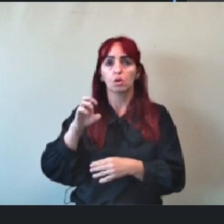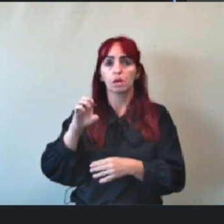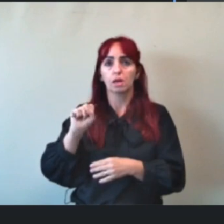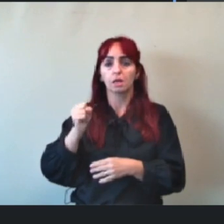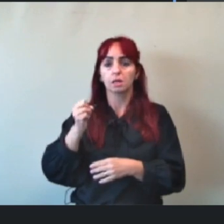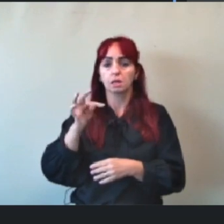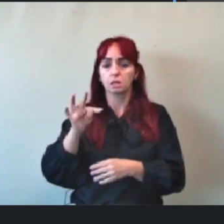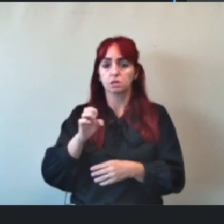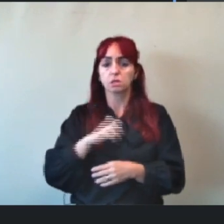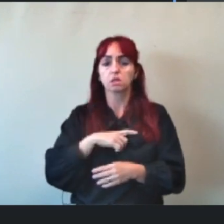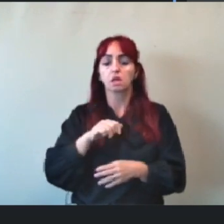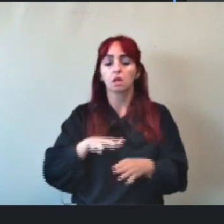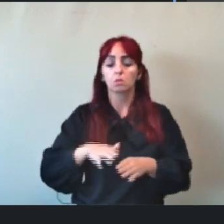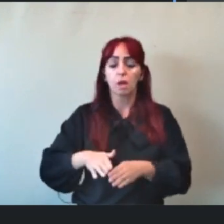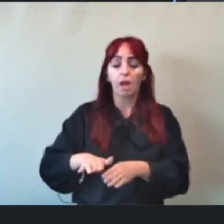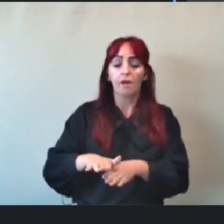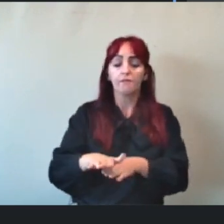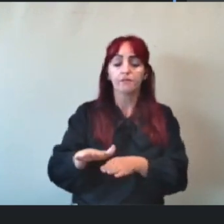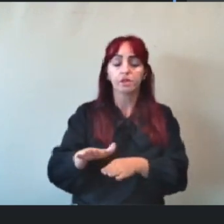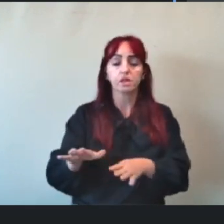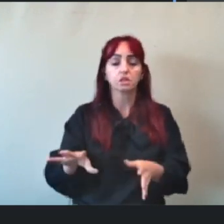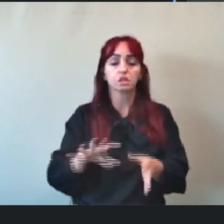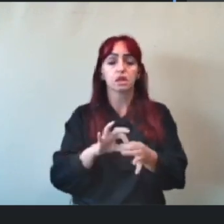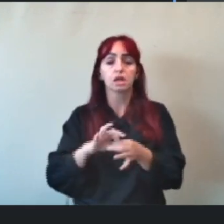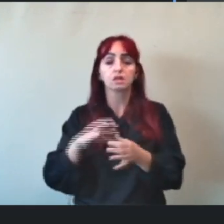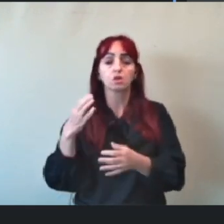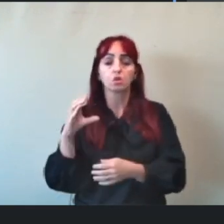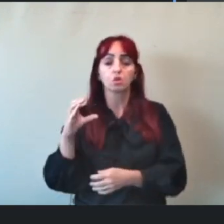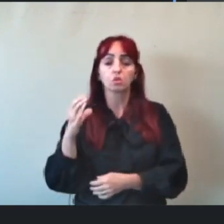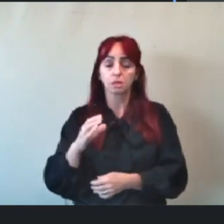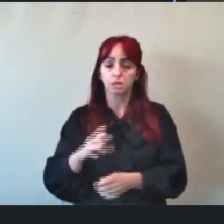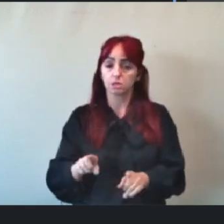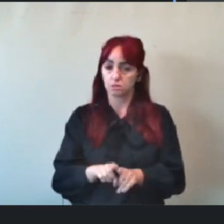de ligação até com Contagem, né?